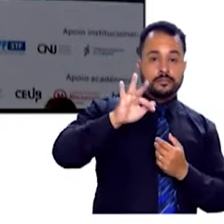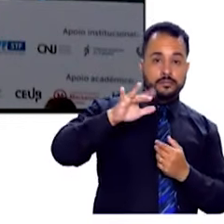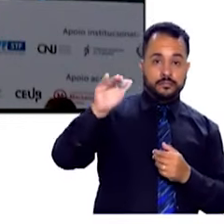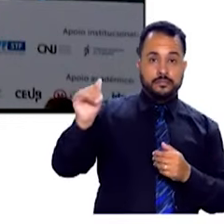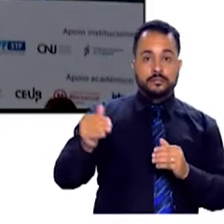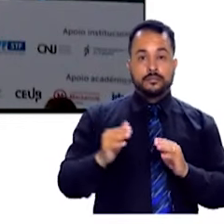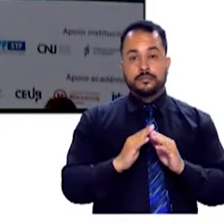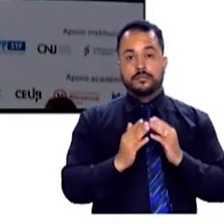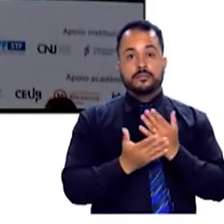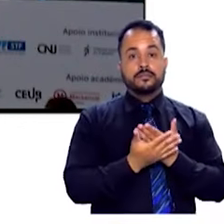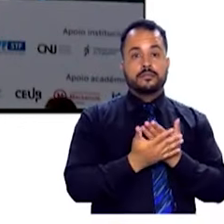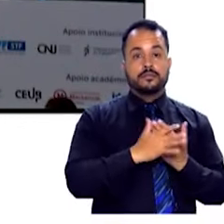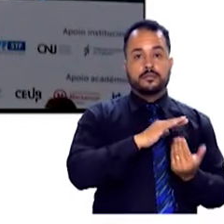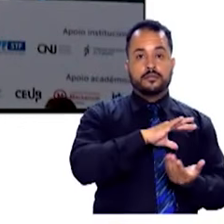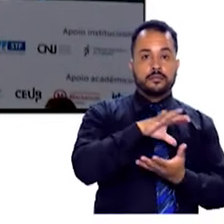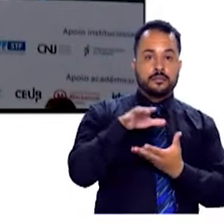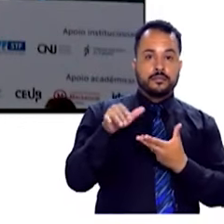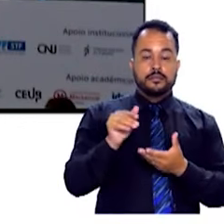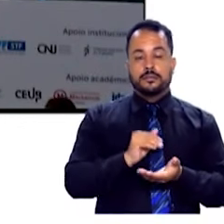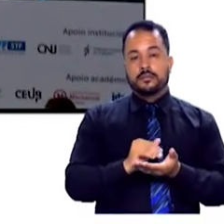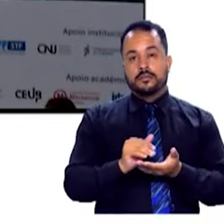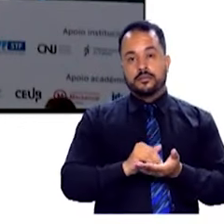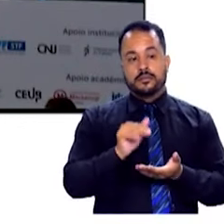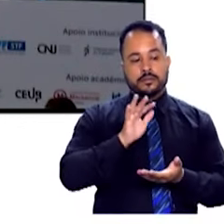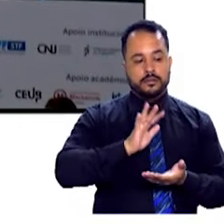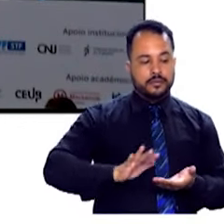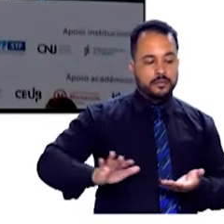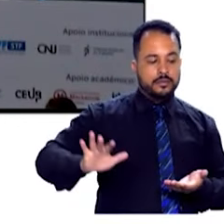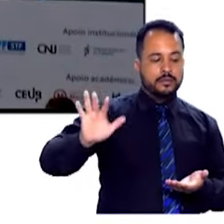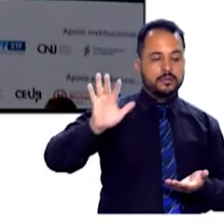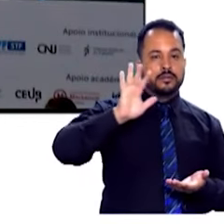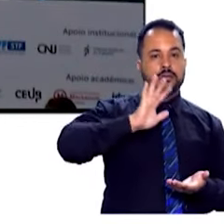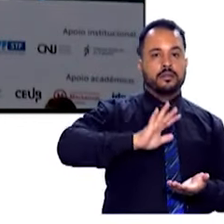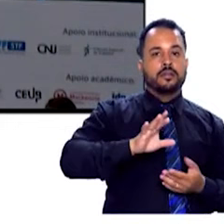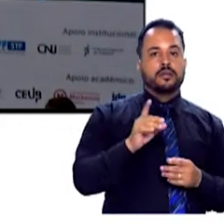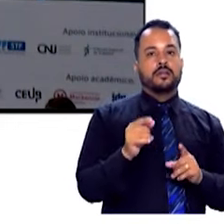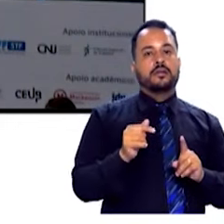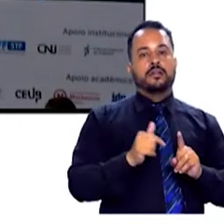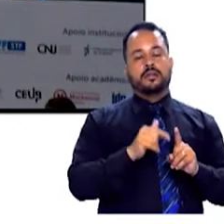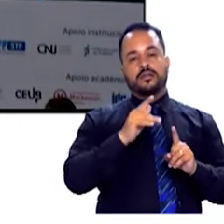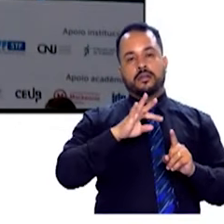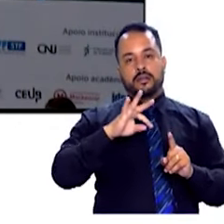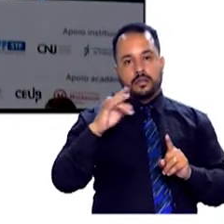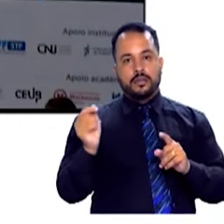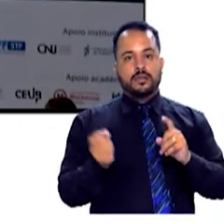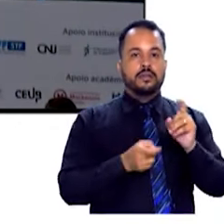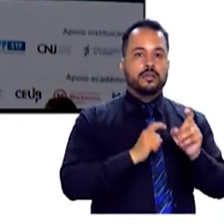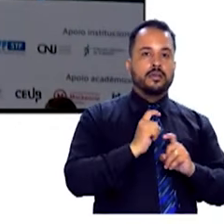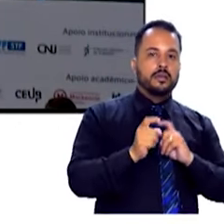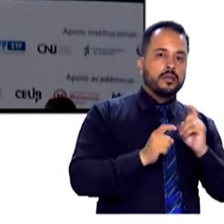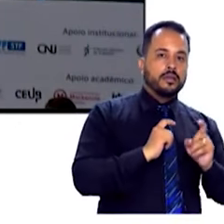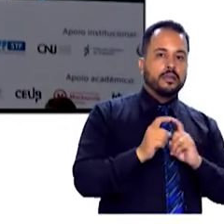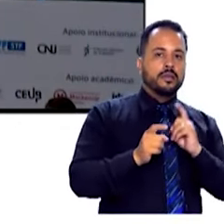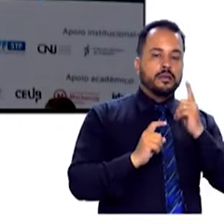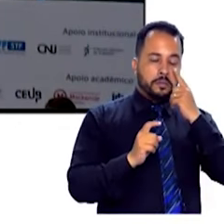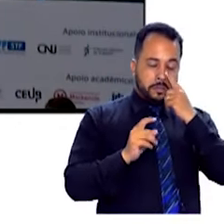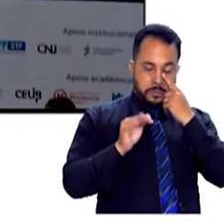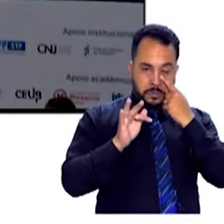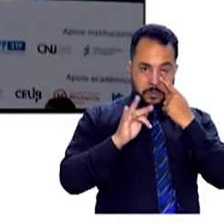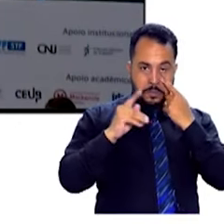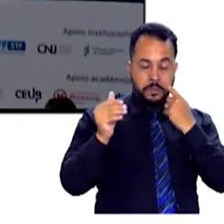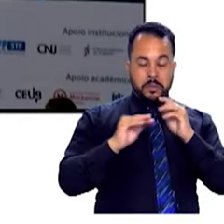através do seu secretário geral Dr Rodrigo e do seu secretário executivo diretor executivo Fabiano tessol toda a nossa